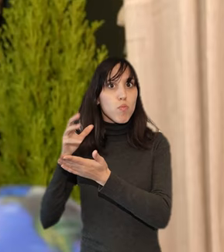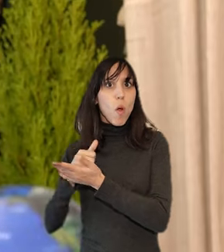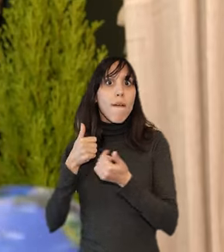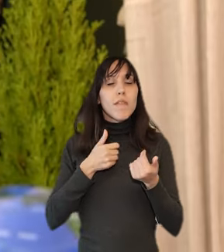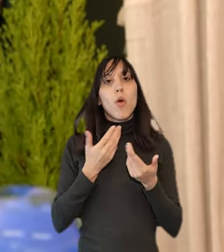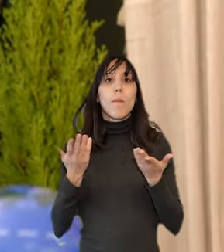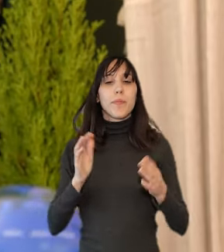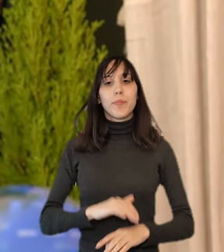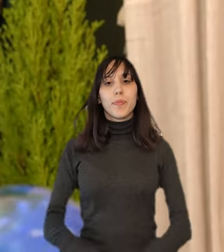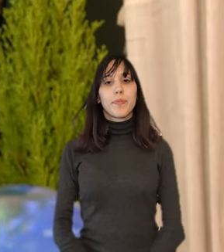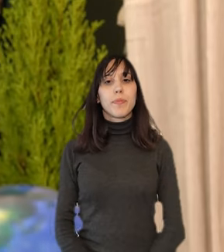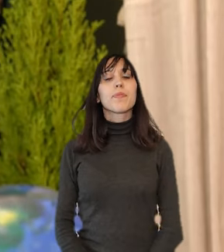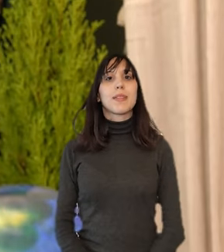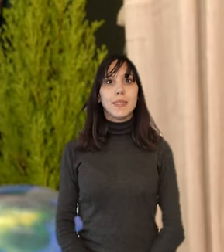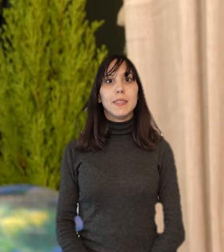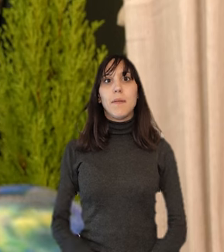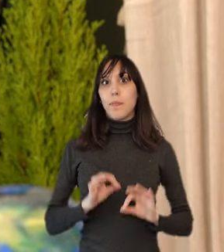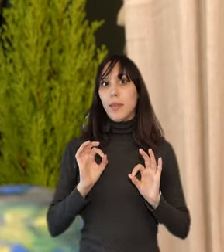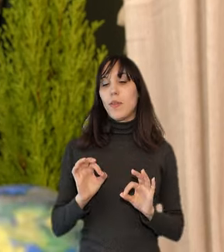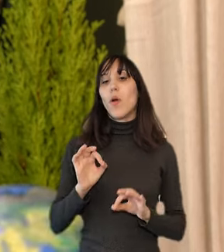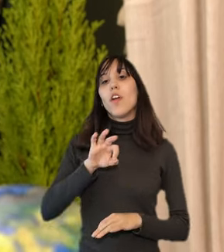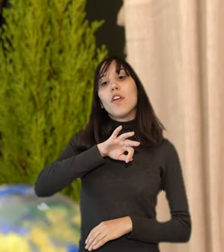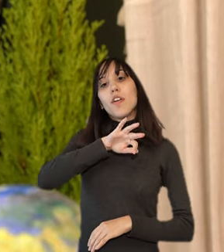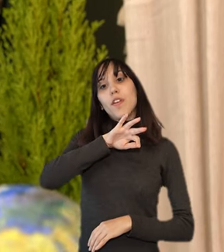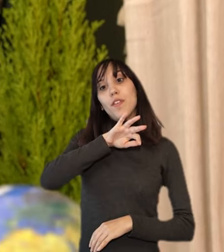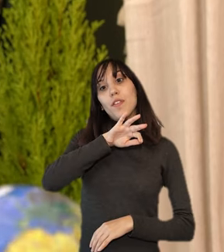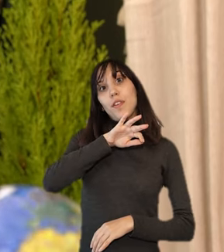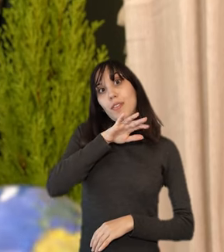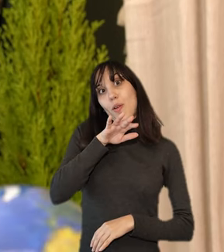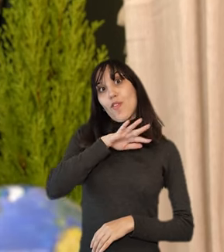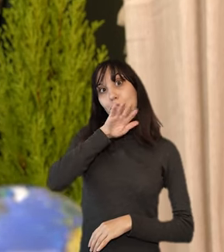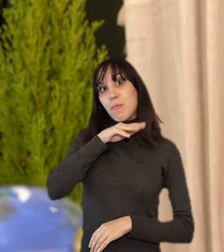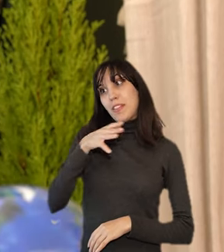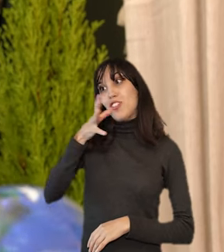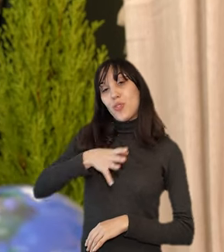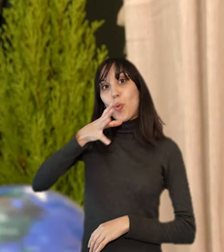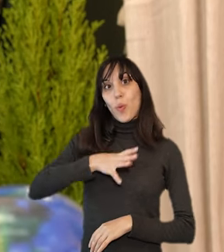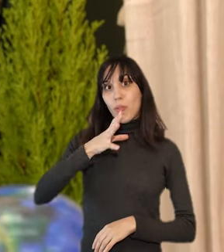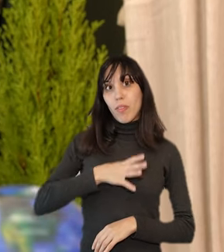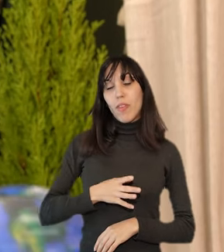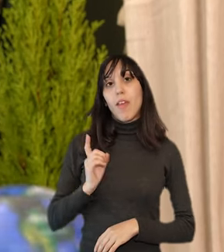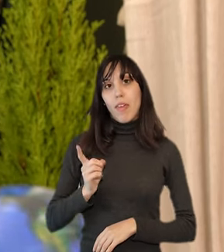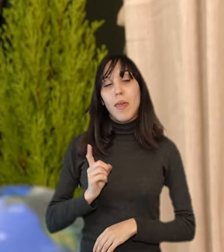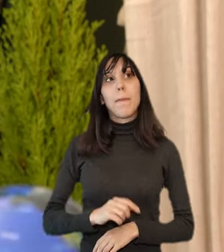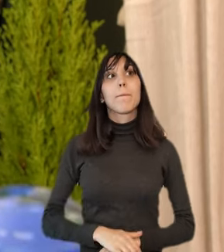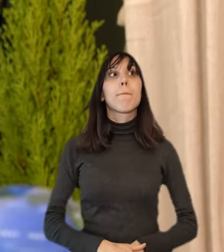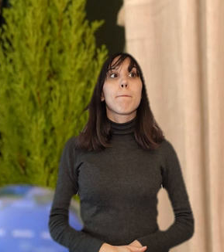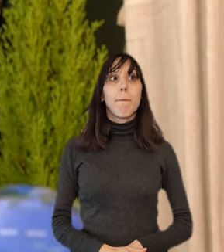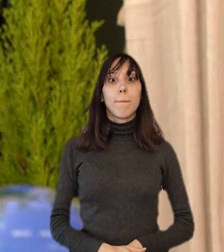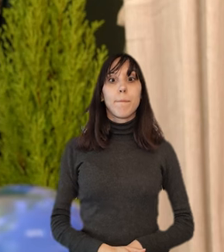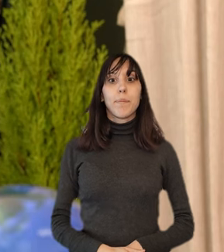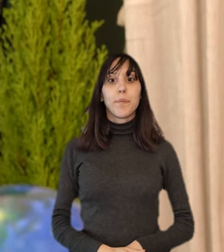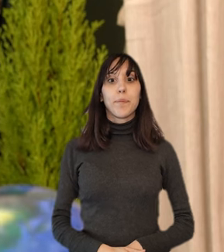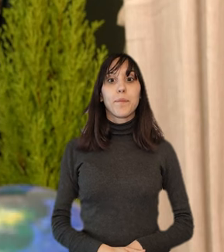sim então o feedback que nós temos da das das nossas famílias não é hh e